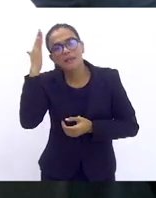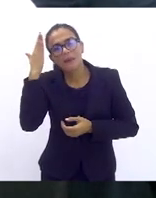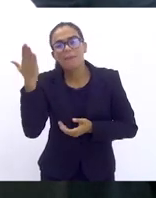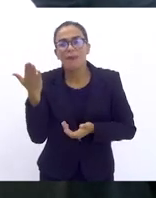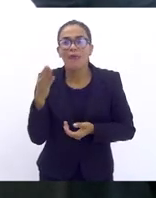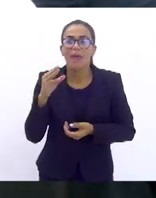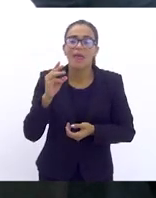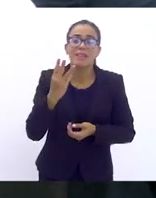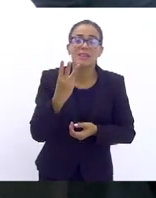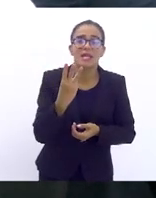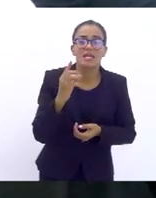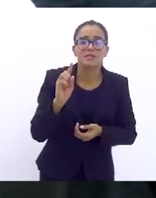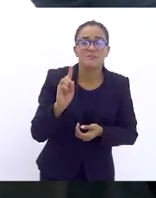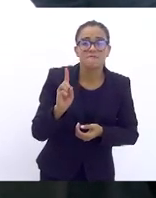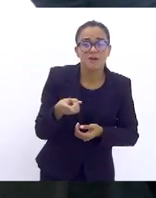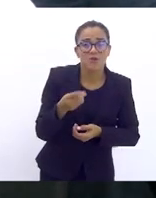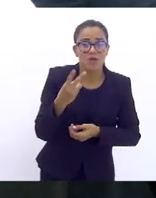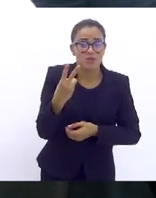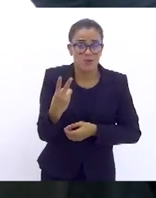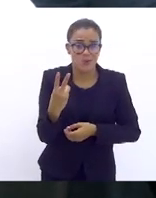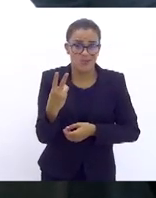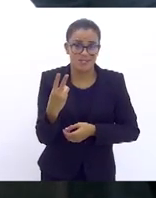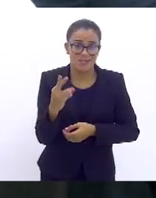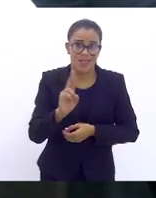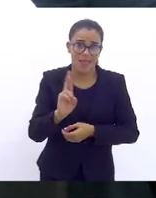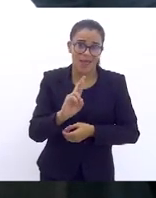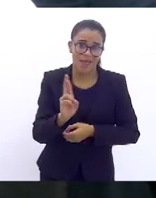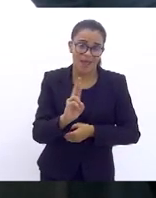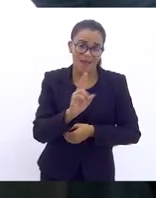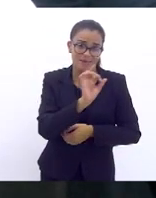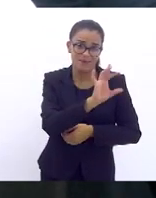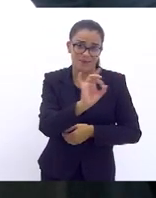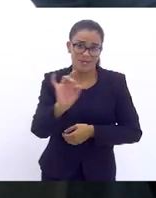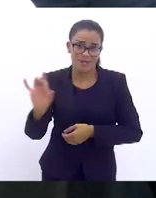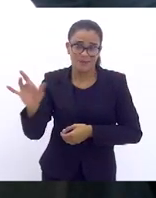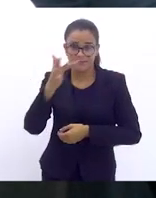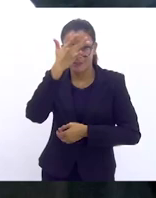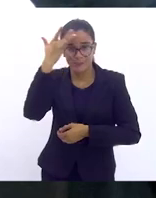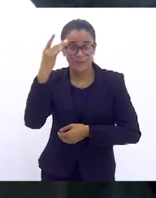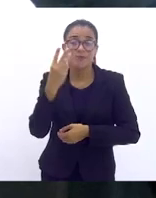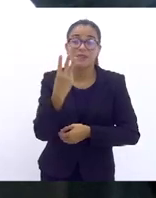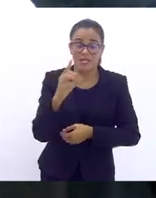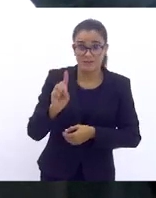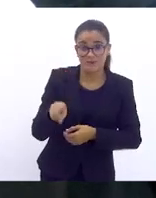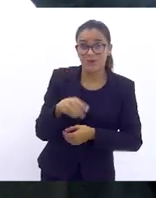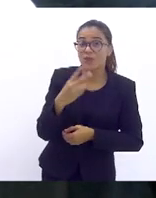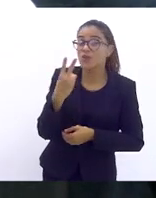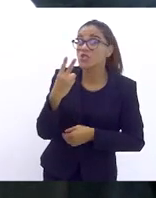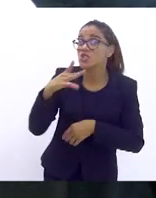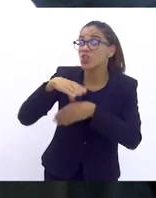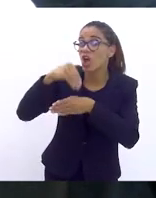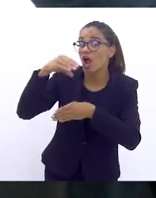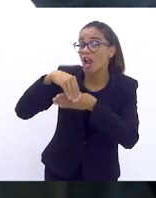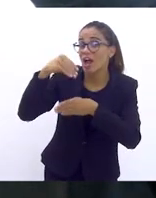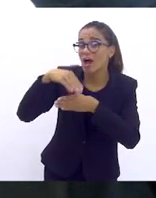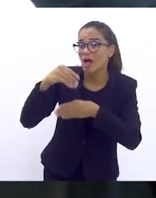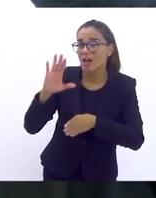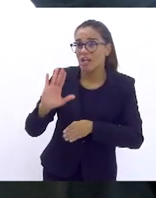então é 3,2 per capita por pessoa uma linha acima do 3,2 dólares